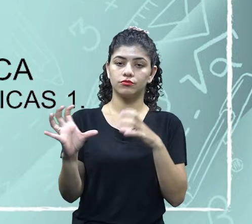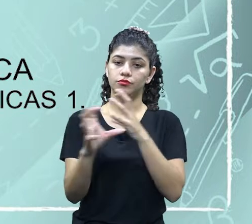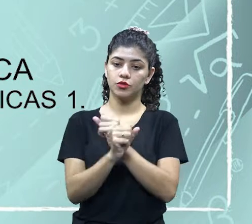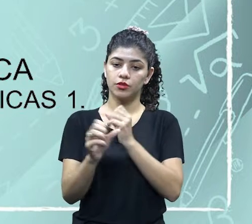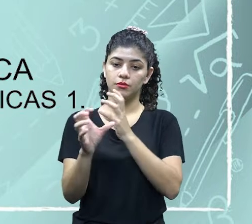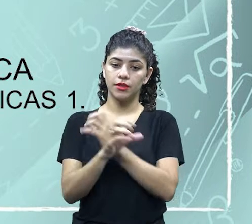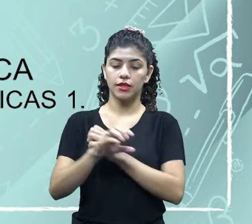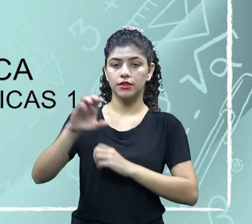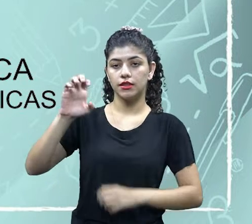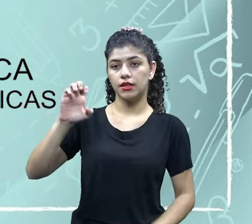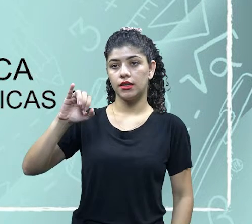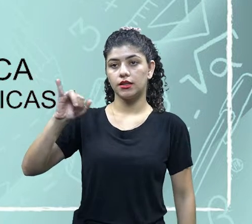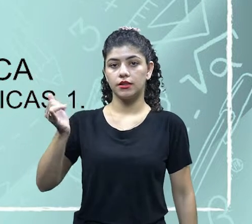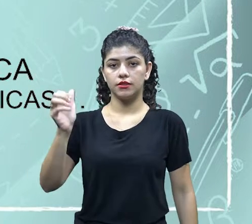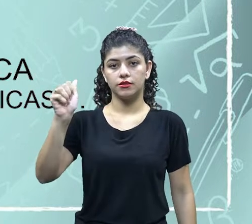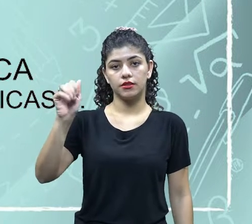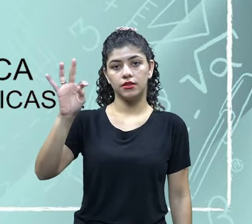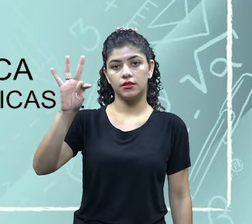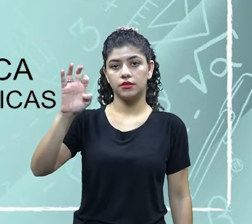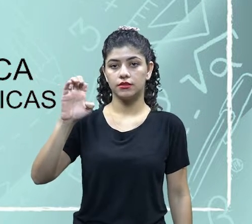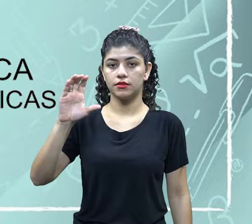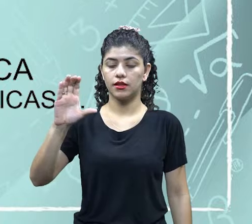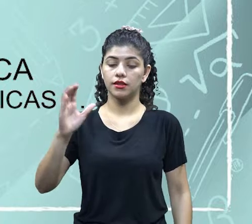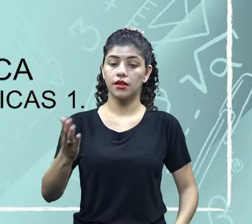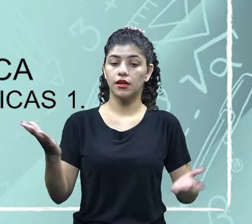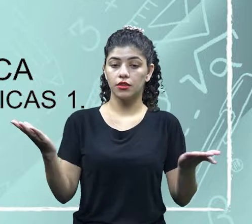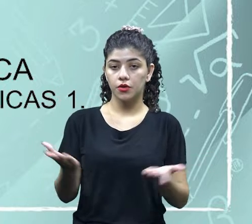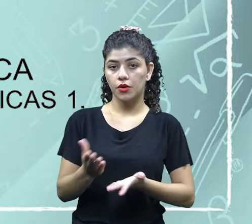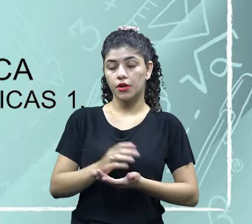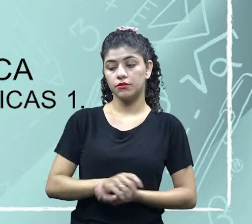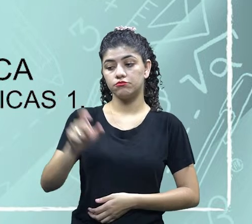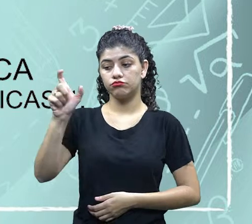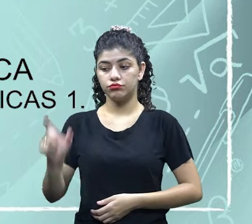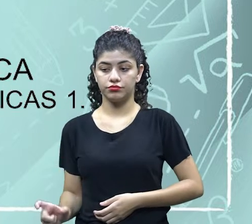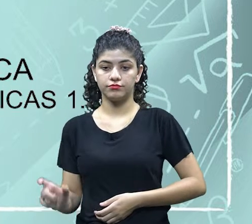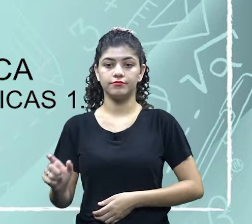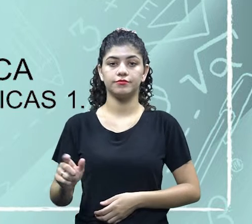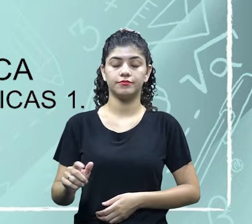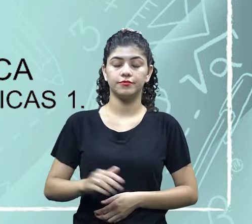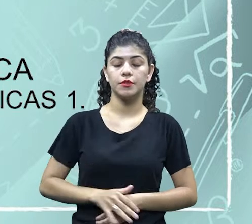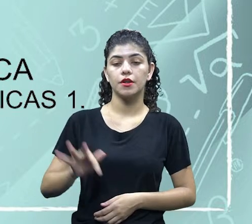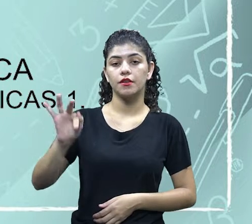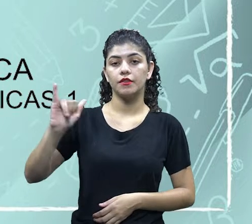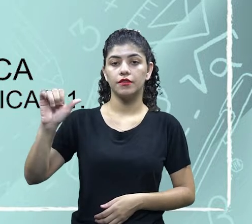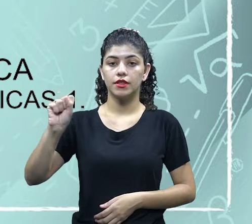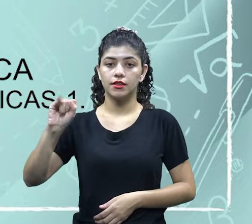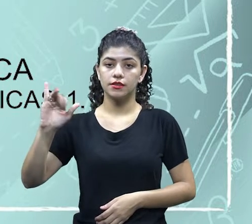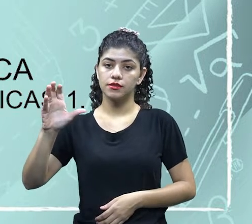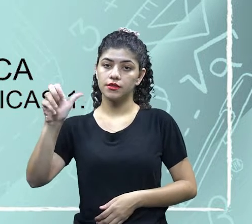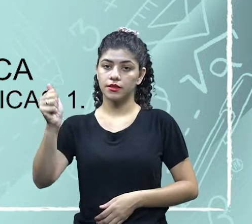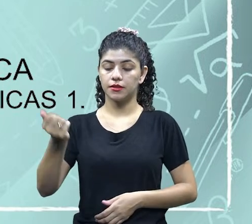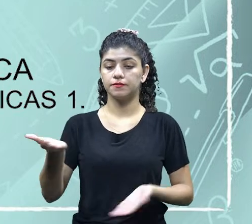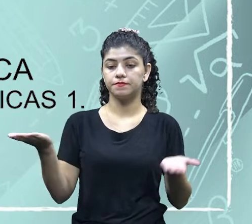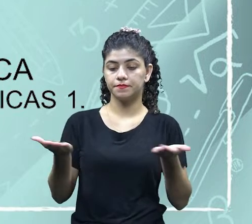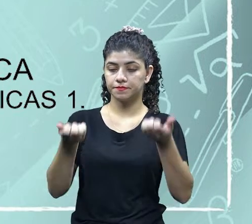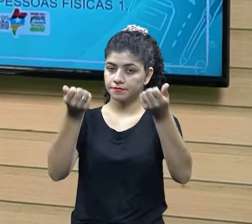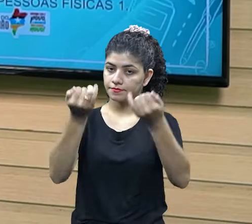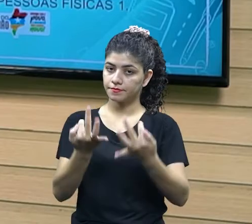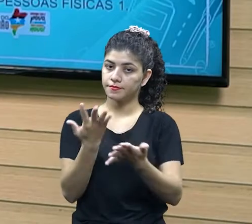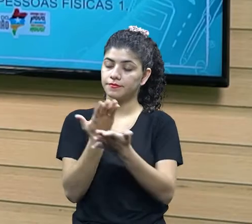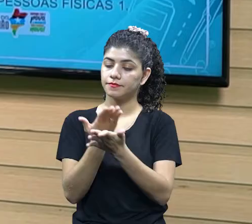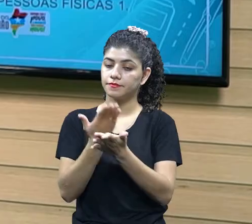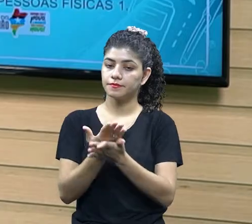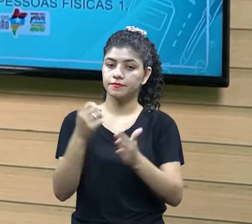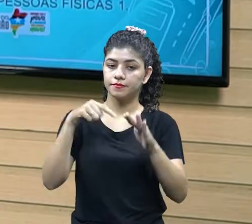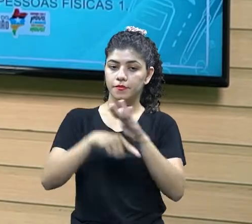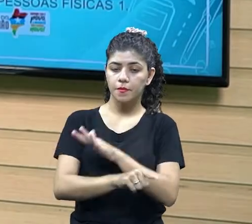com a disciplina Contabilidade de Pessoas Físicas. Vamos falar um pouco sobre atos e fatos contábeis de pessoas físicas, né? São